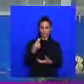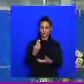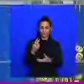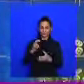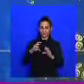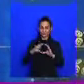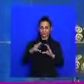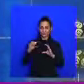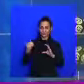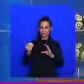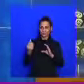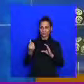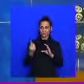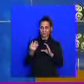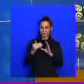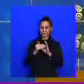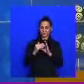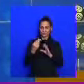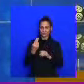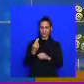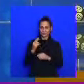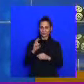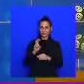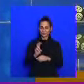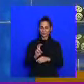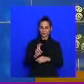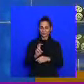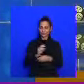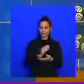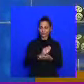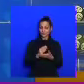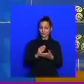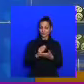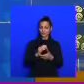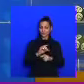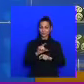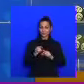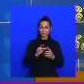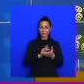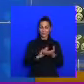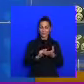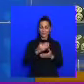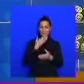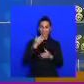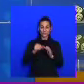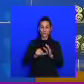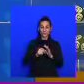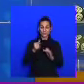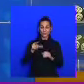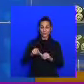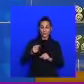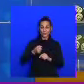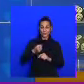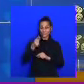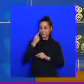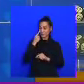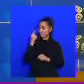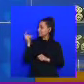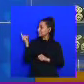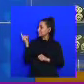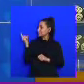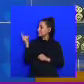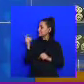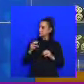embaralhando. 25 bolas numeradas de 01 a 25. Começou o sorteio da Loto Fácil, o primeiro número chegando. Bola